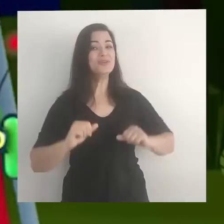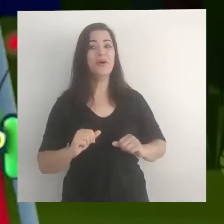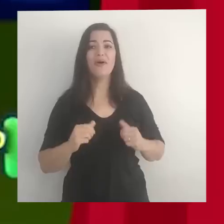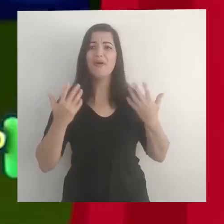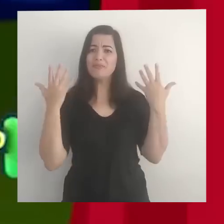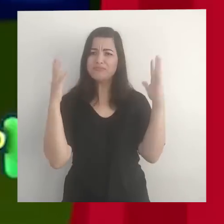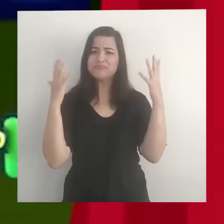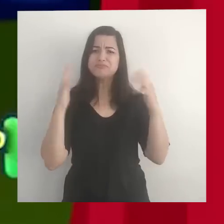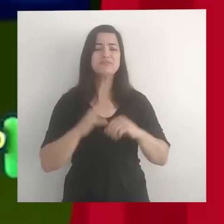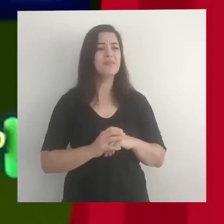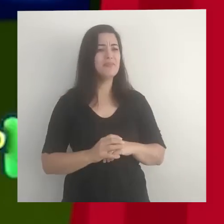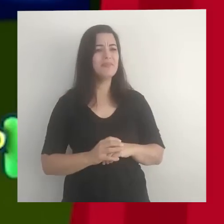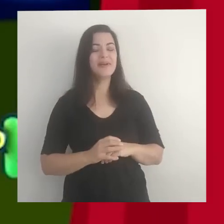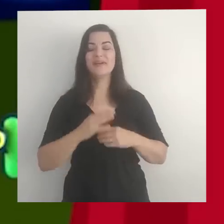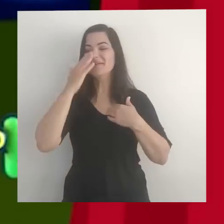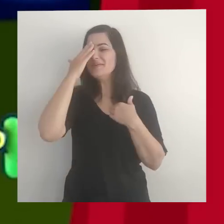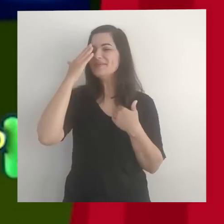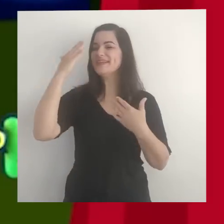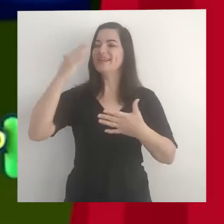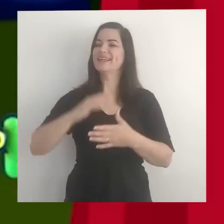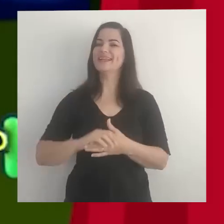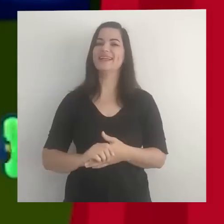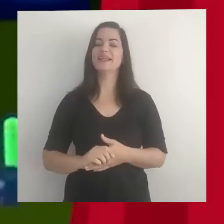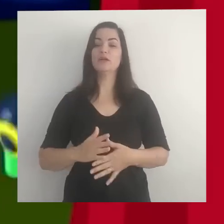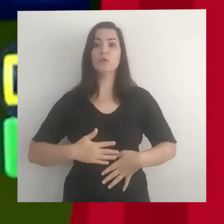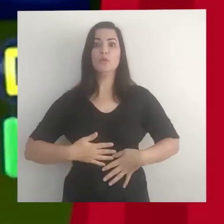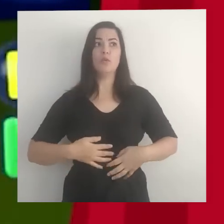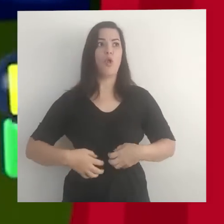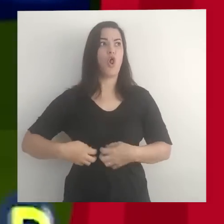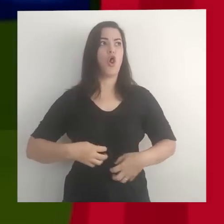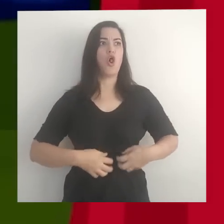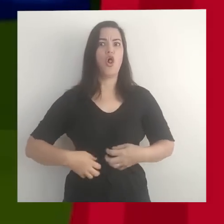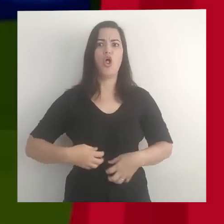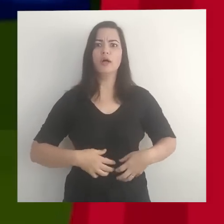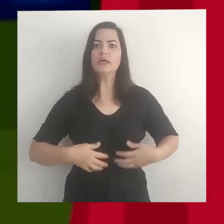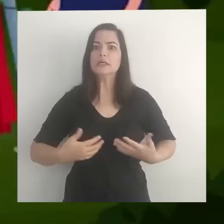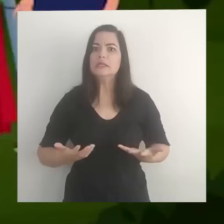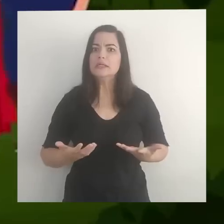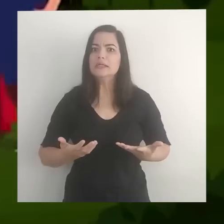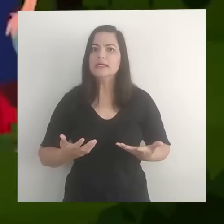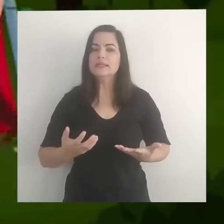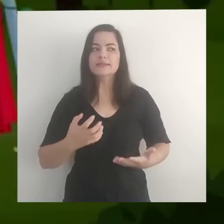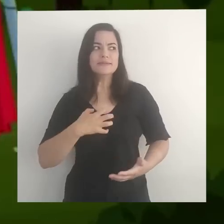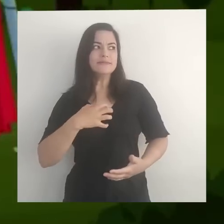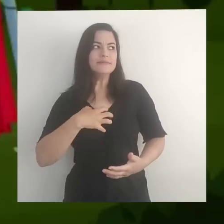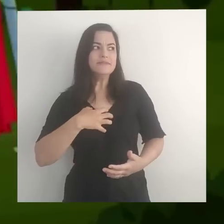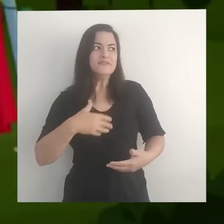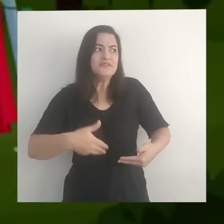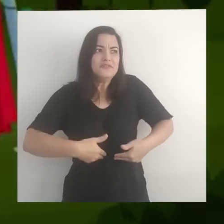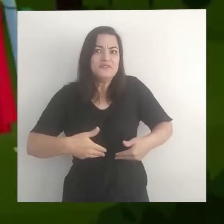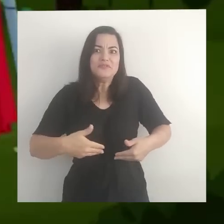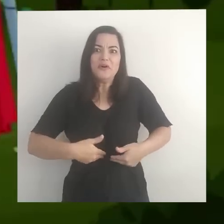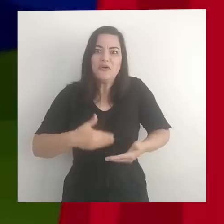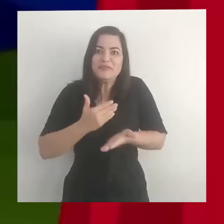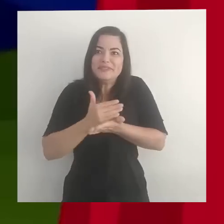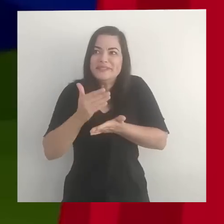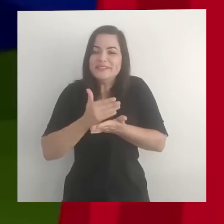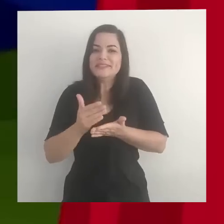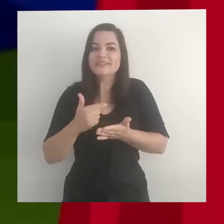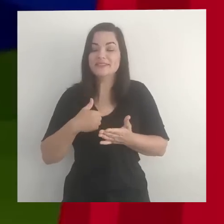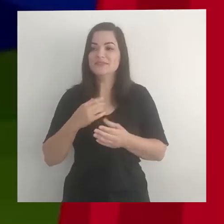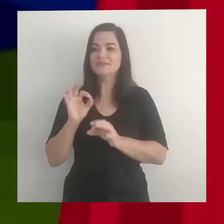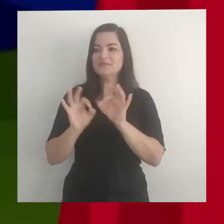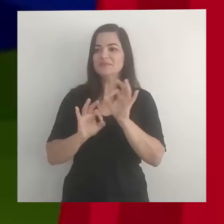Obrigada, Galileu! Minha barriga tá roncando. Eu acho que eu tô com fome. Eu vou preparar um lanche pra